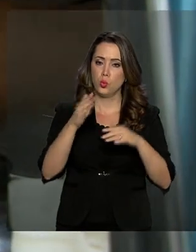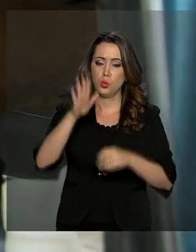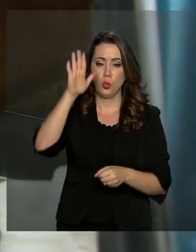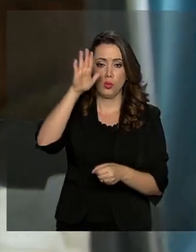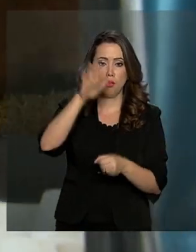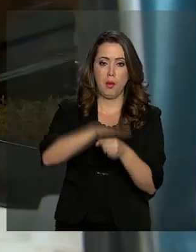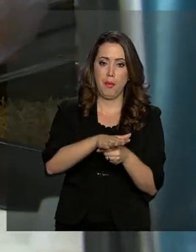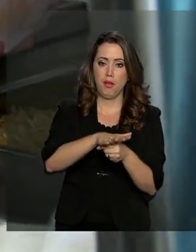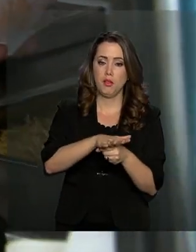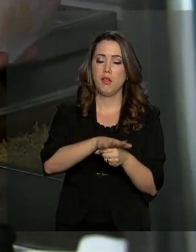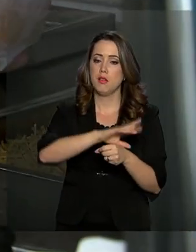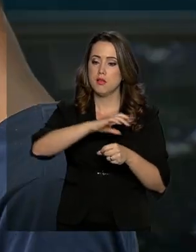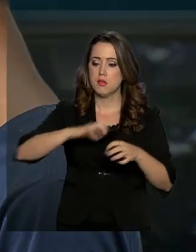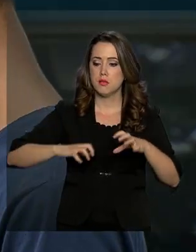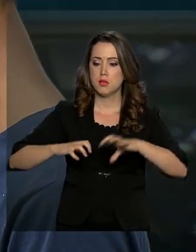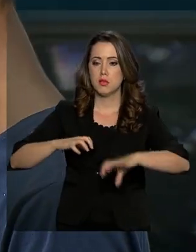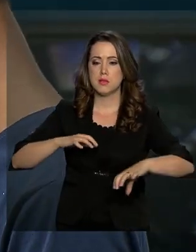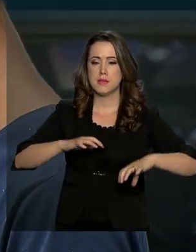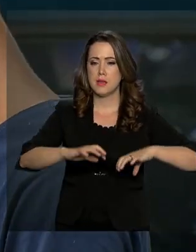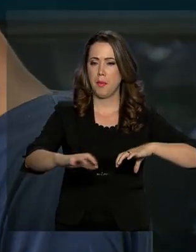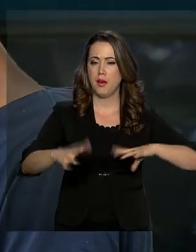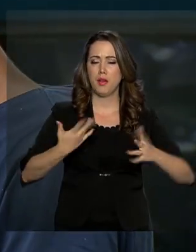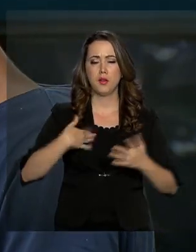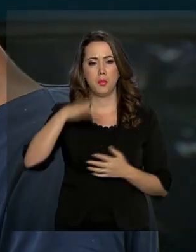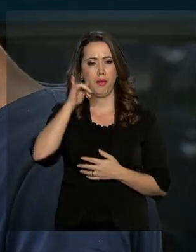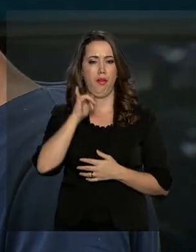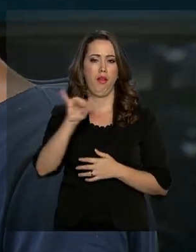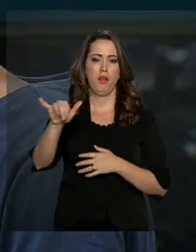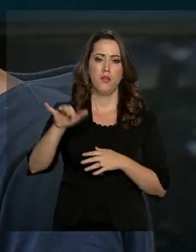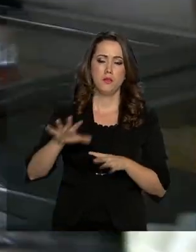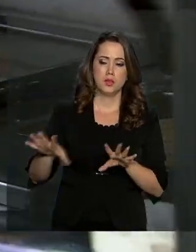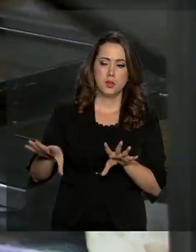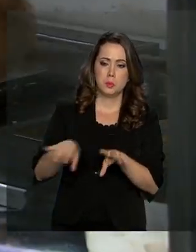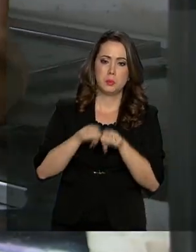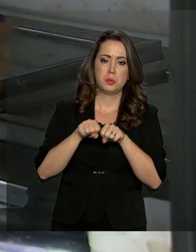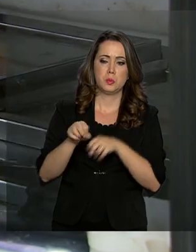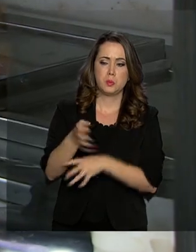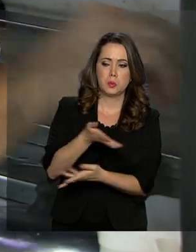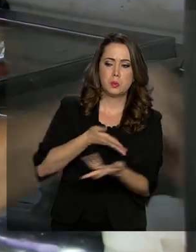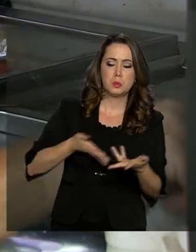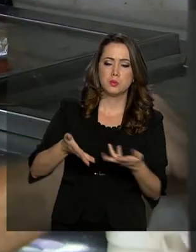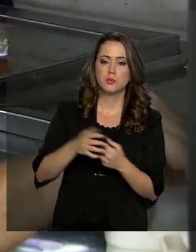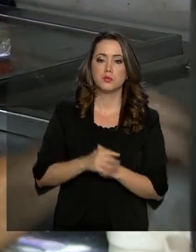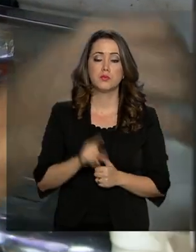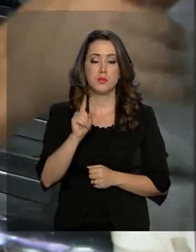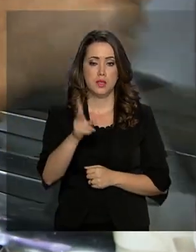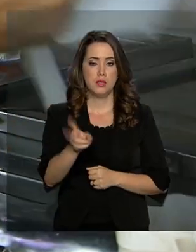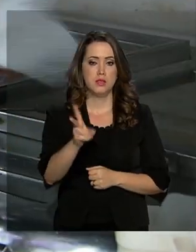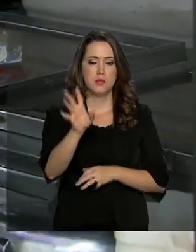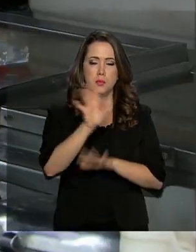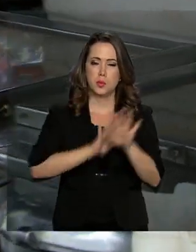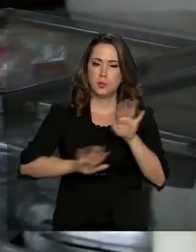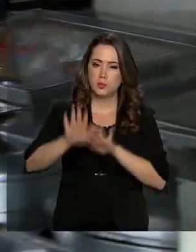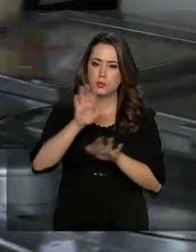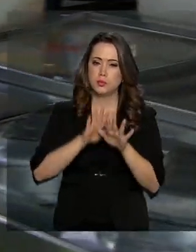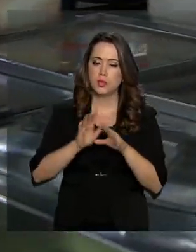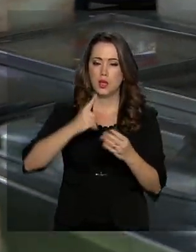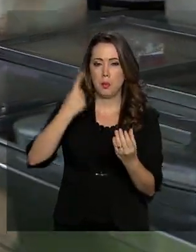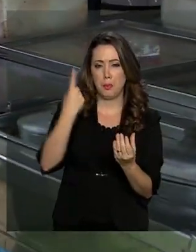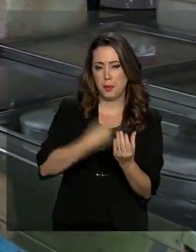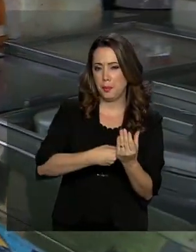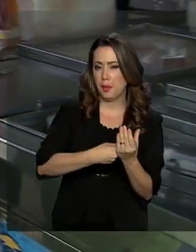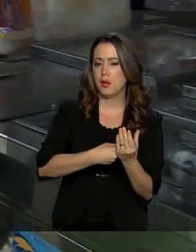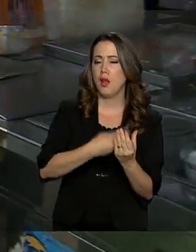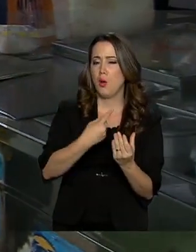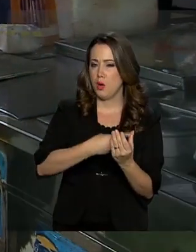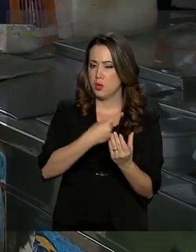recipientes tampados e separados para prevenir a contaminação cruzada. O seu Flávio toma cuidado na hora de preparar o cachorro-quente.